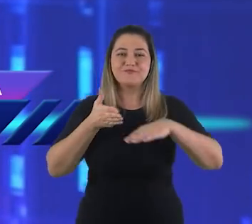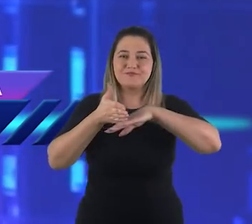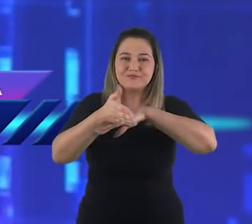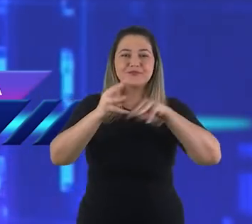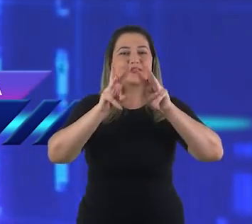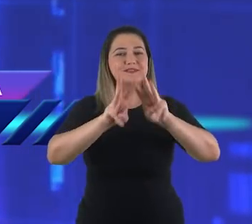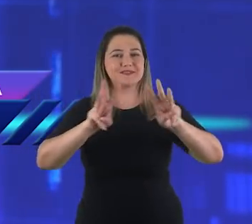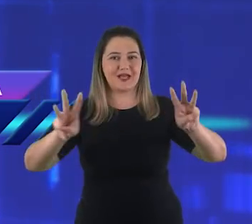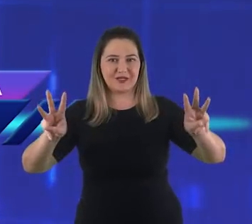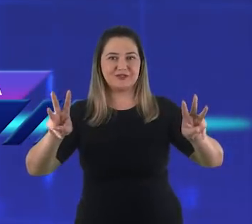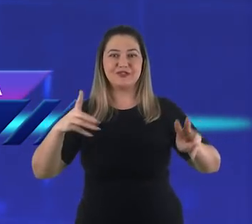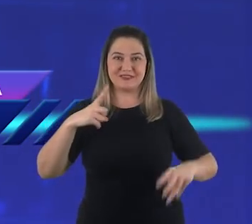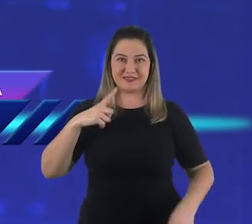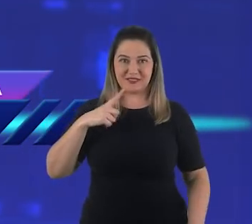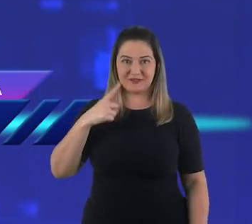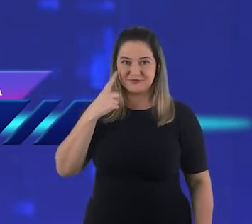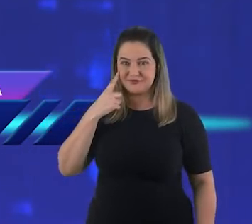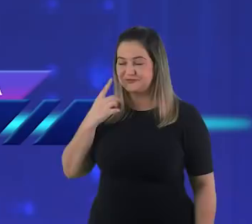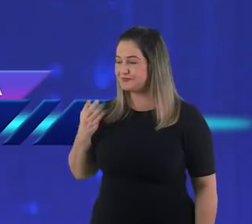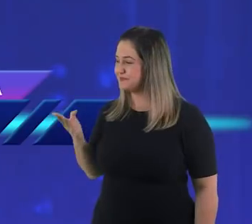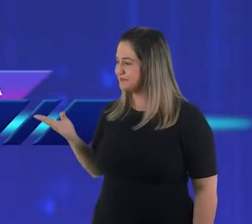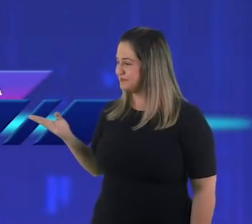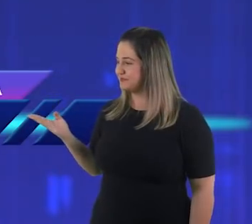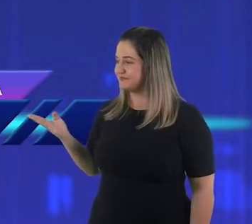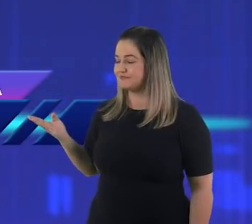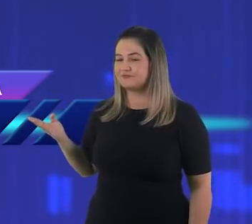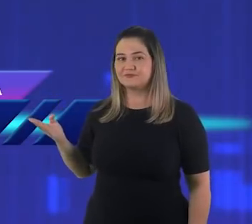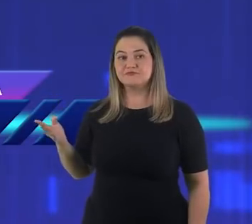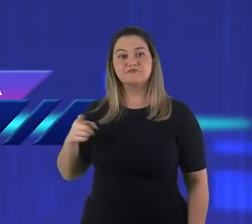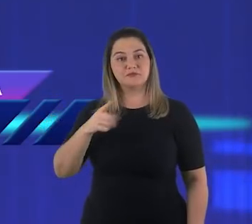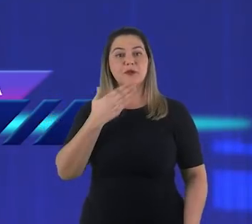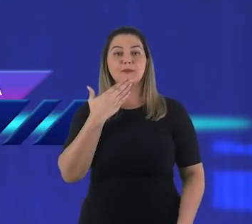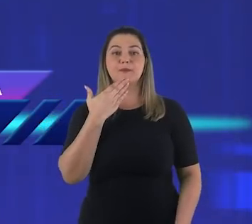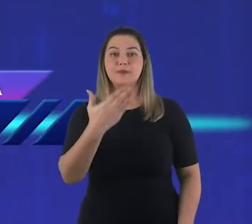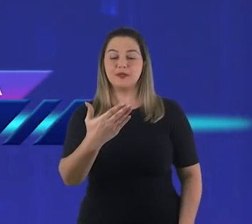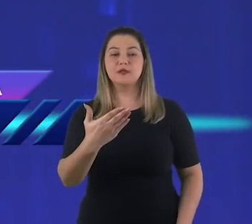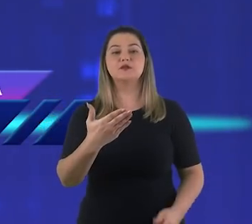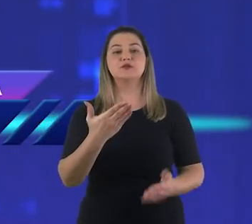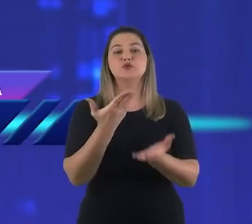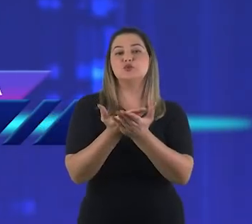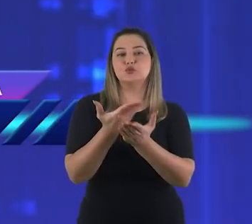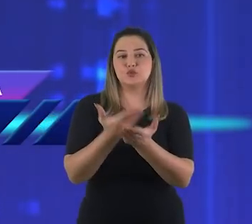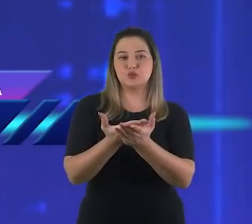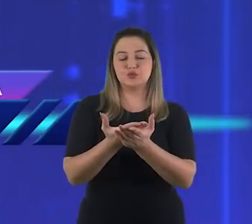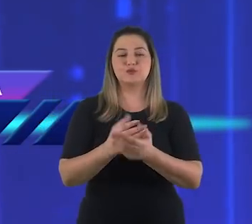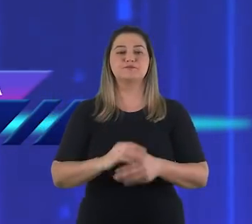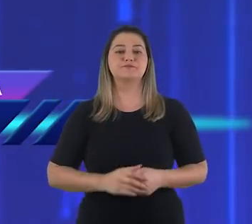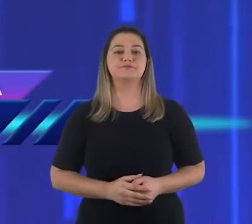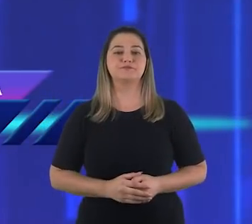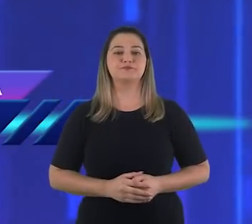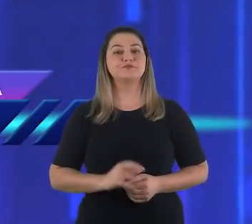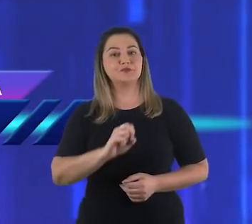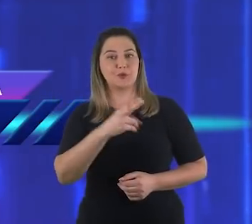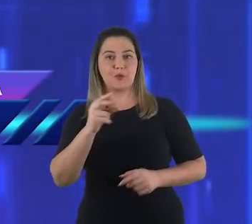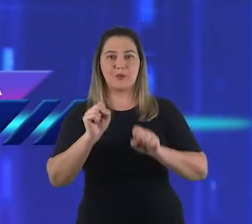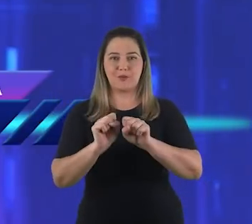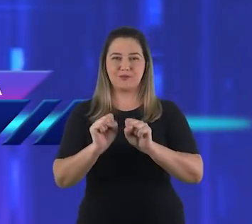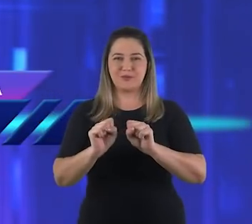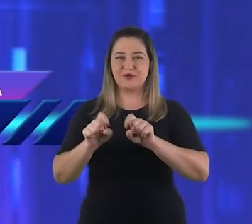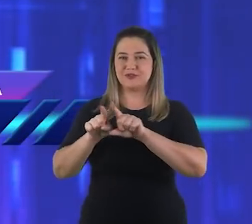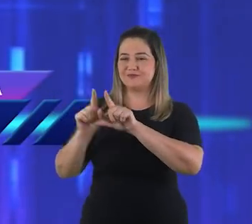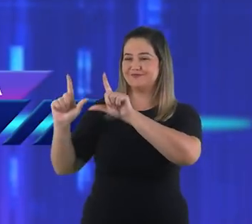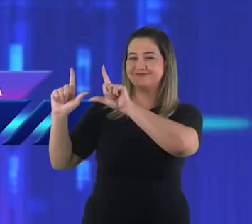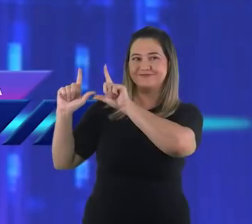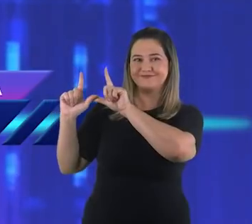no site biblia.com.br e você vai ter acesso ao estudo A Procura da Verdade, ou você pode apontar